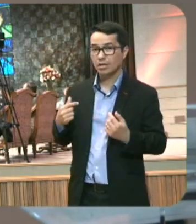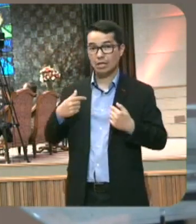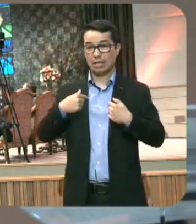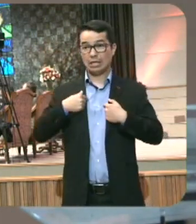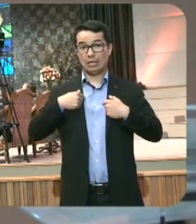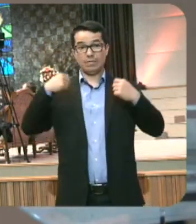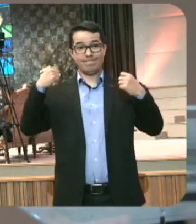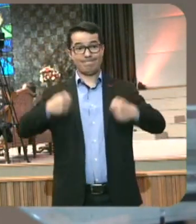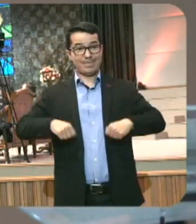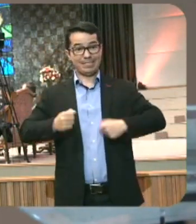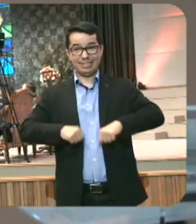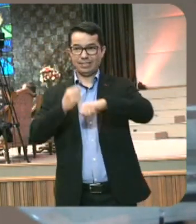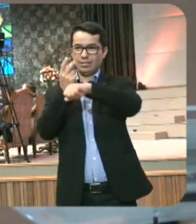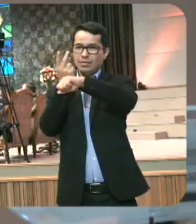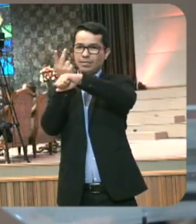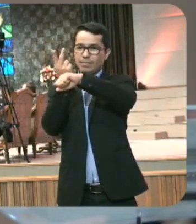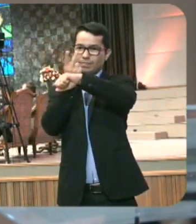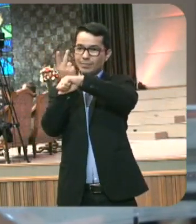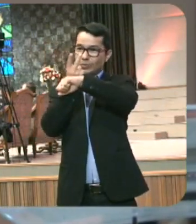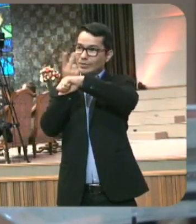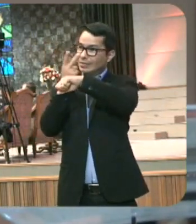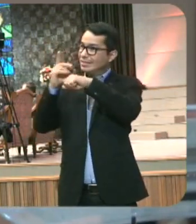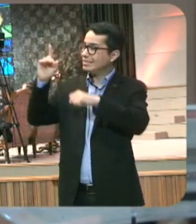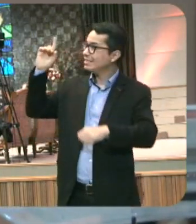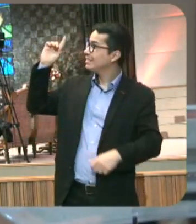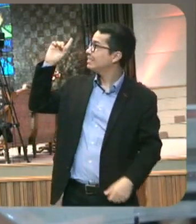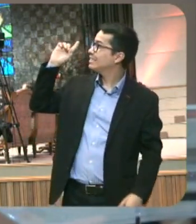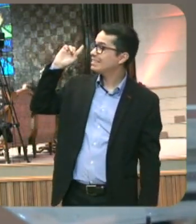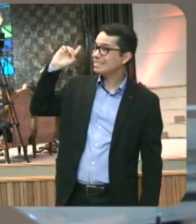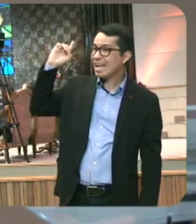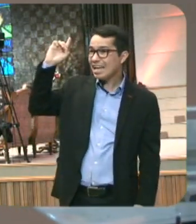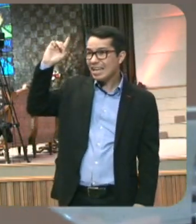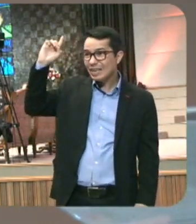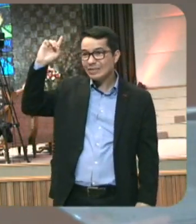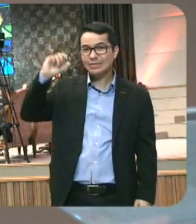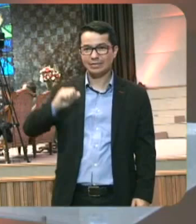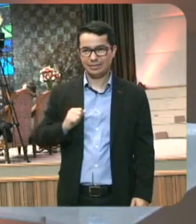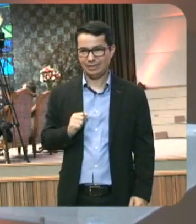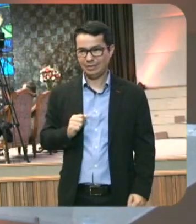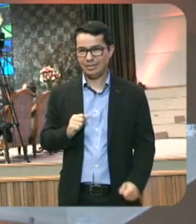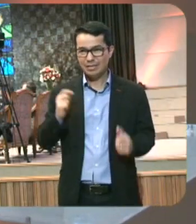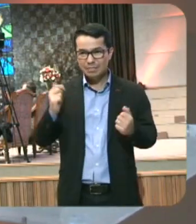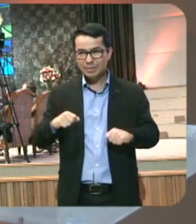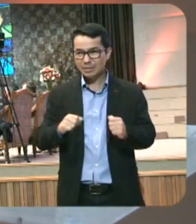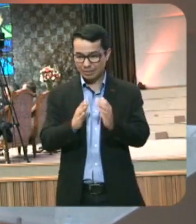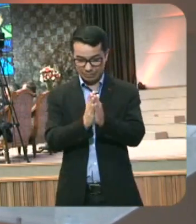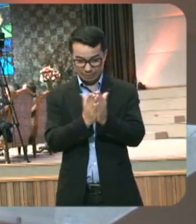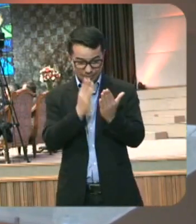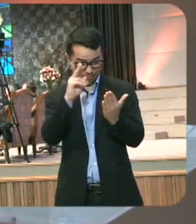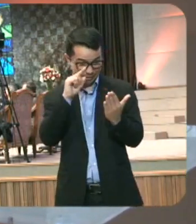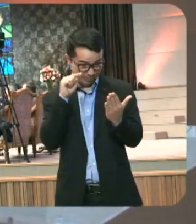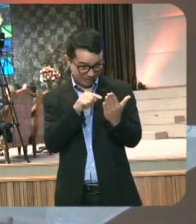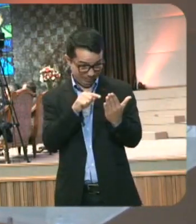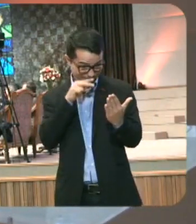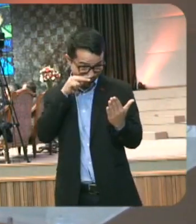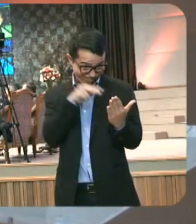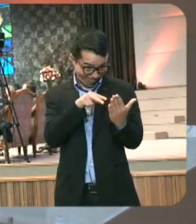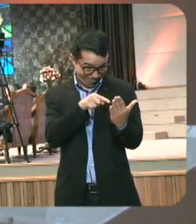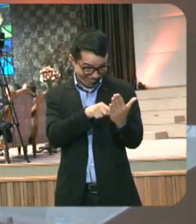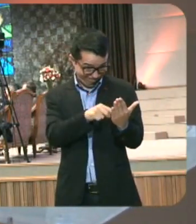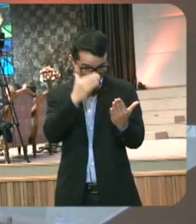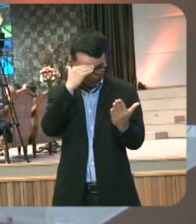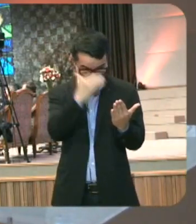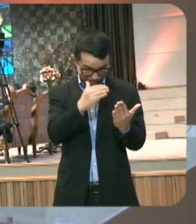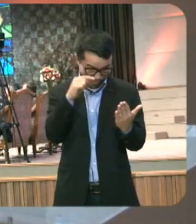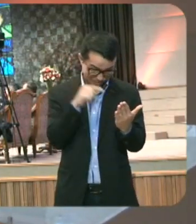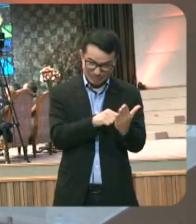buscar Deus, a sua palavra, e seguir os valores e os princípios da palavra de Deus.